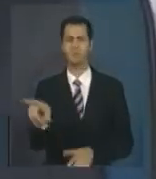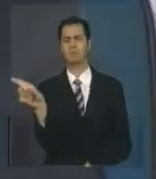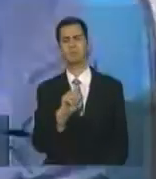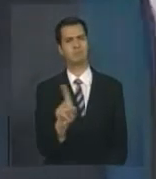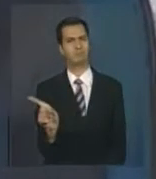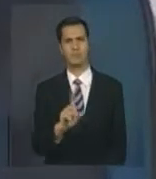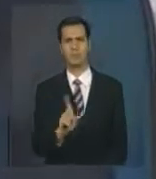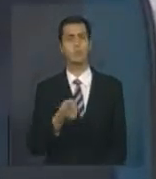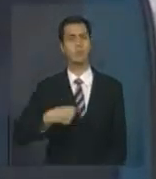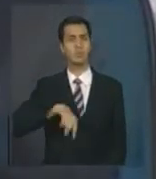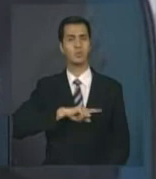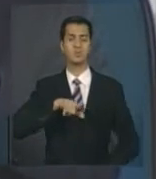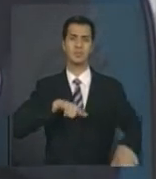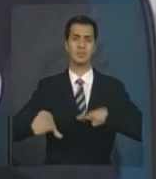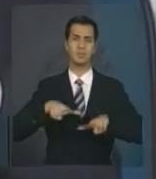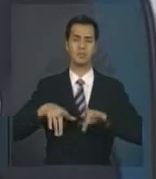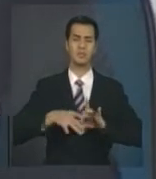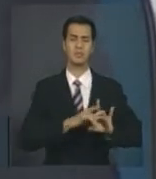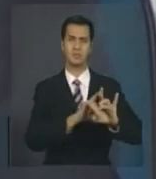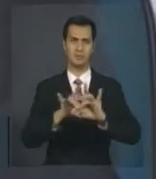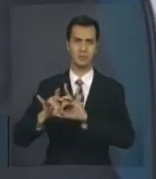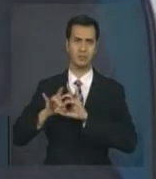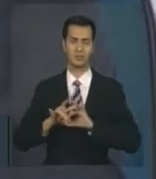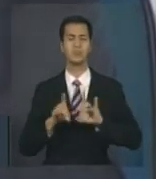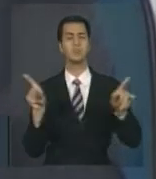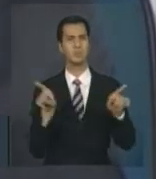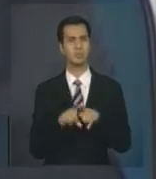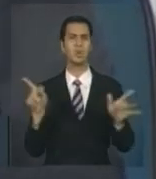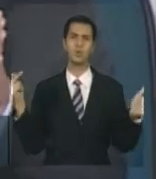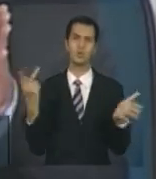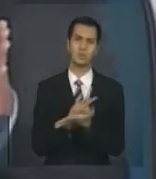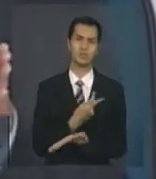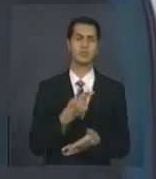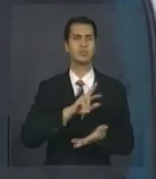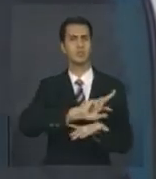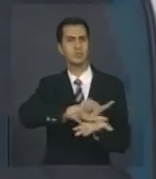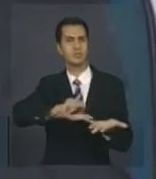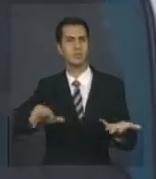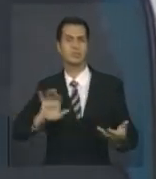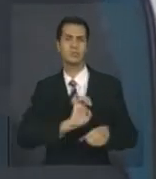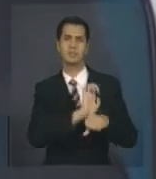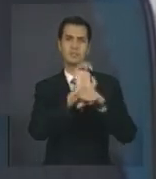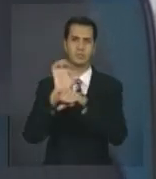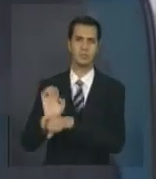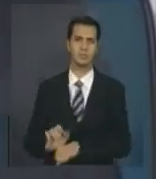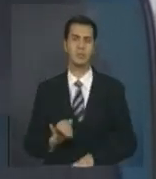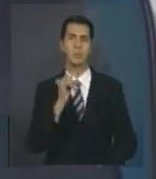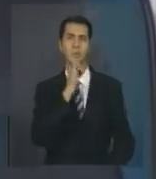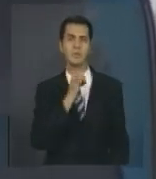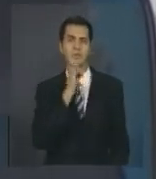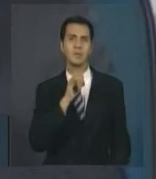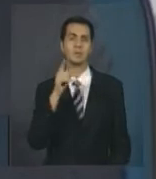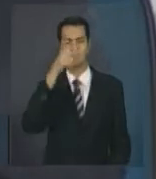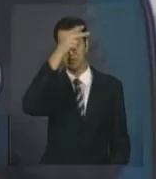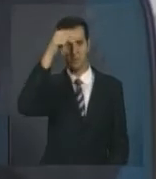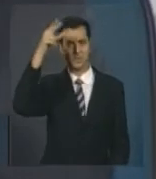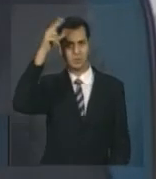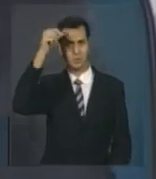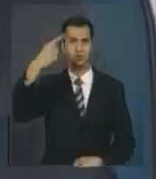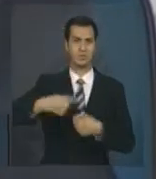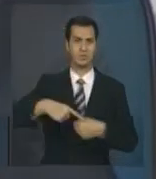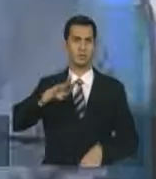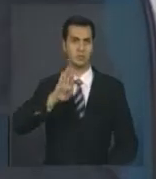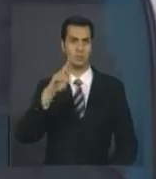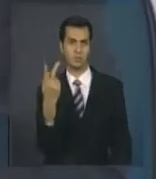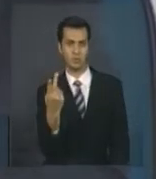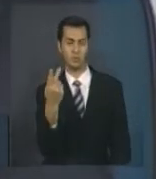em parceria. Isso ocorre também em outros estados, como é o caso da Prefeitura de Belo Horizonte, como é o